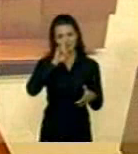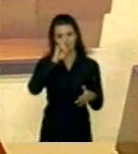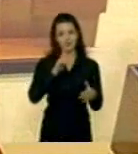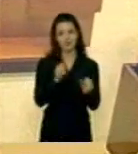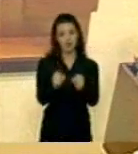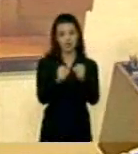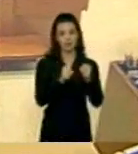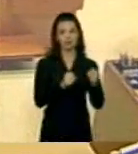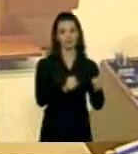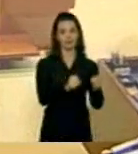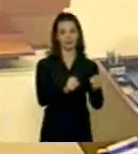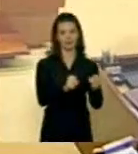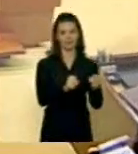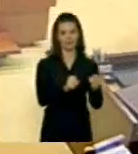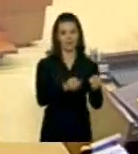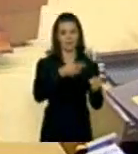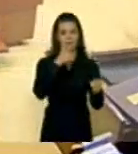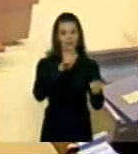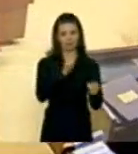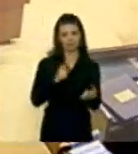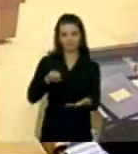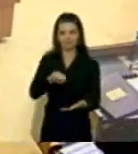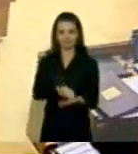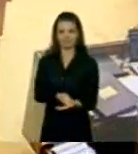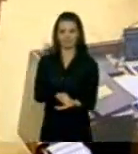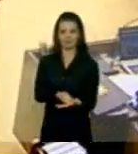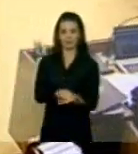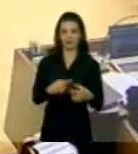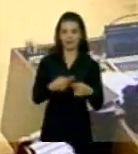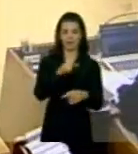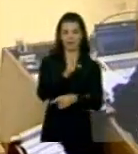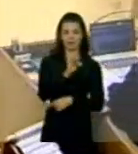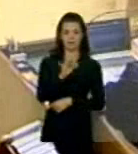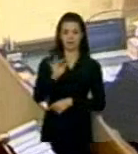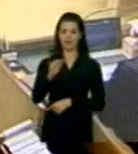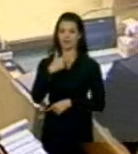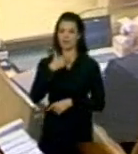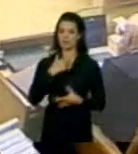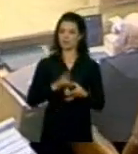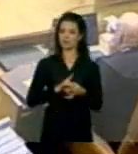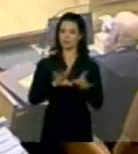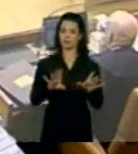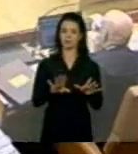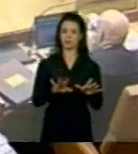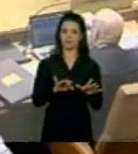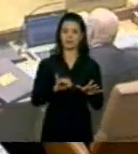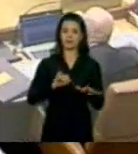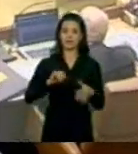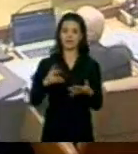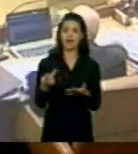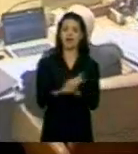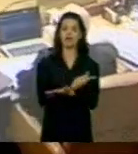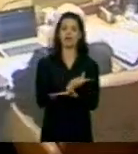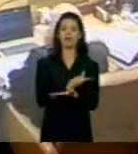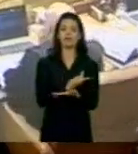institucional para delinquir, porque o Supremo Tribunal Federal não pode permitir que sequer se configure o